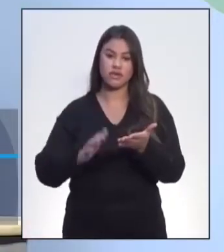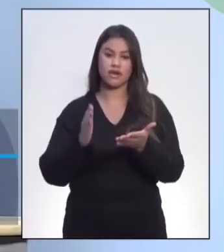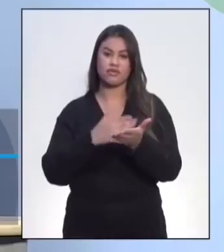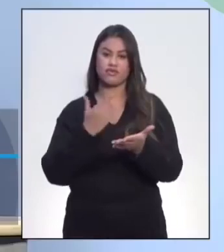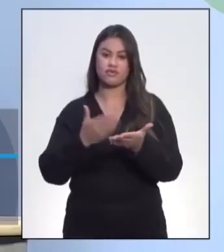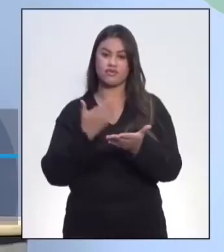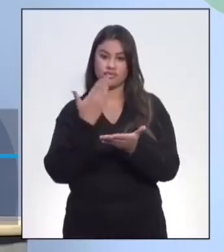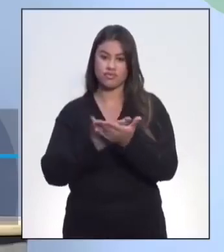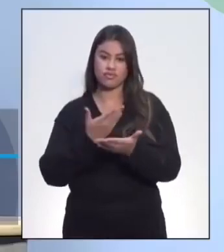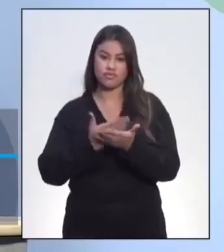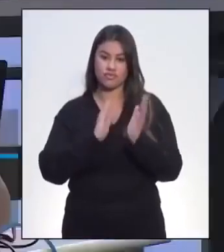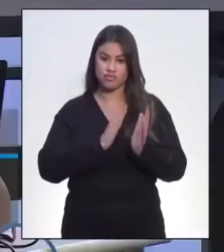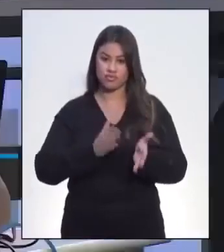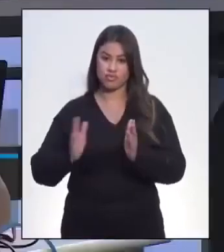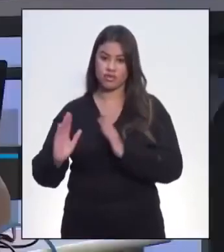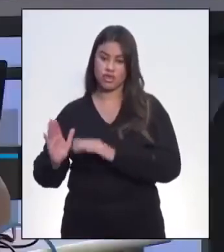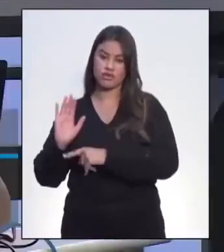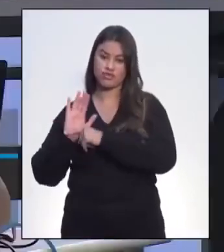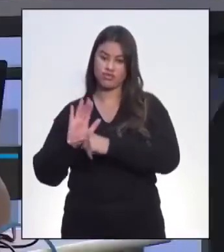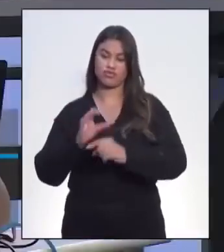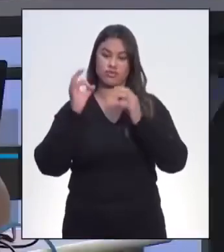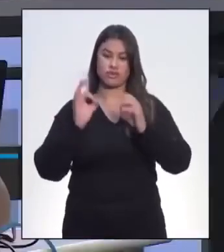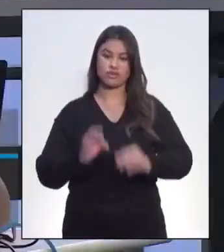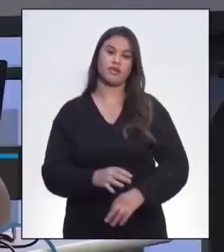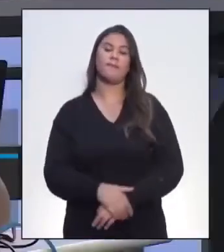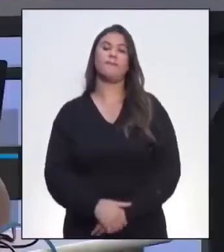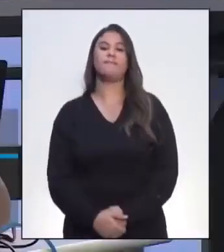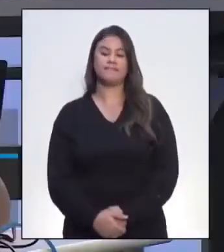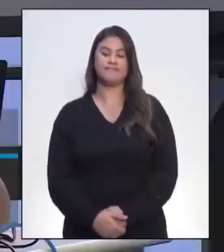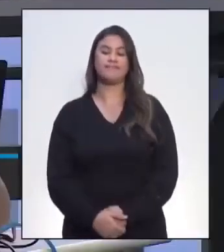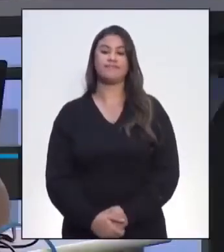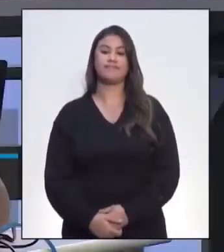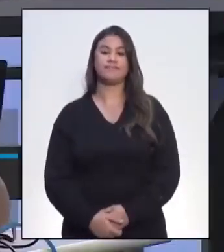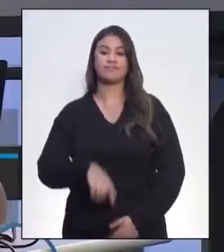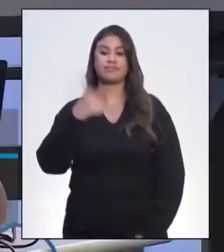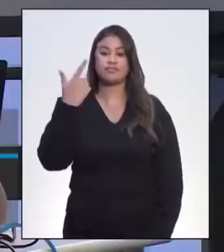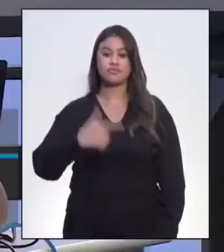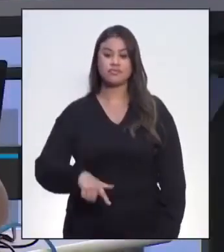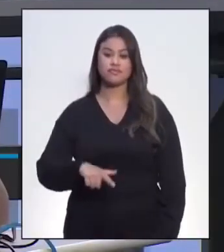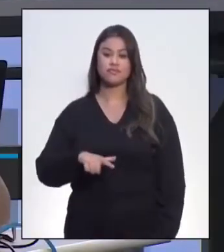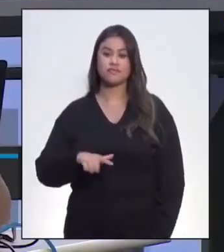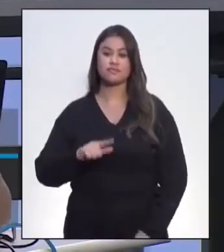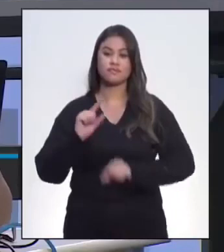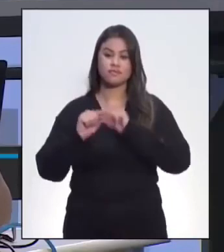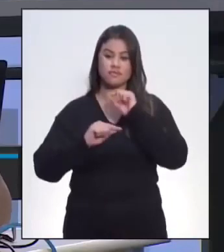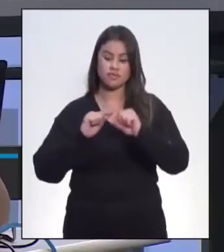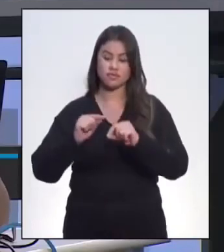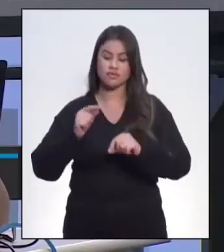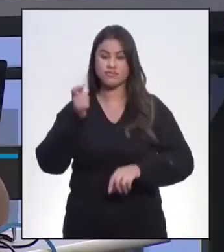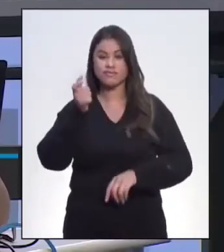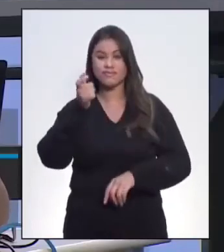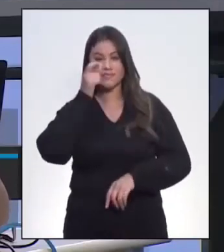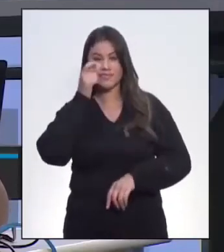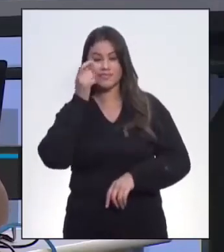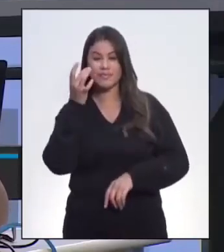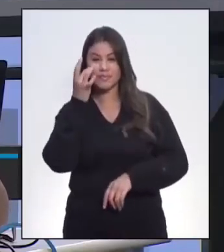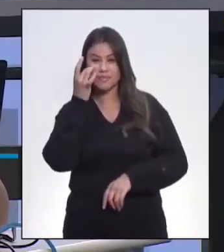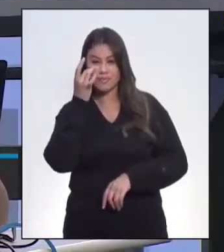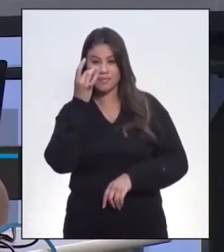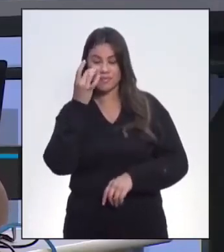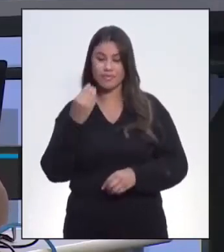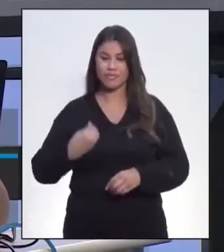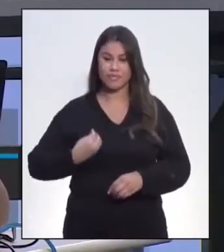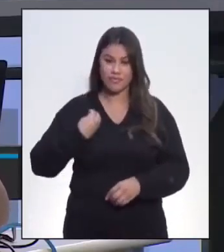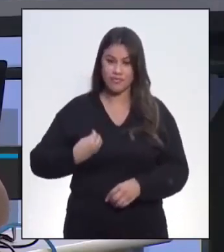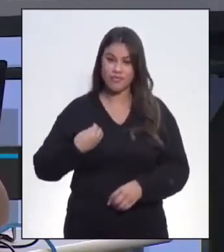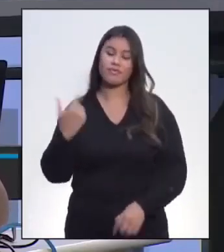aulas da semana que vem. É verdade. Reforçar aqui a presença, não dá para ter a presença física, mas a presença